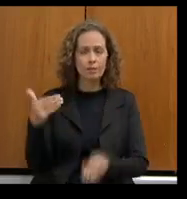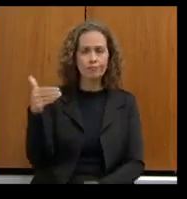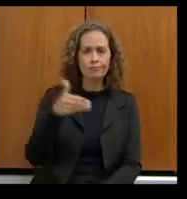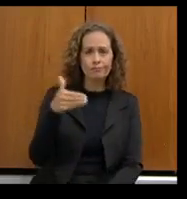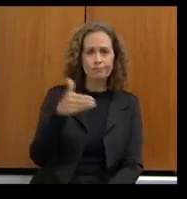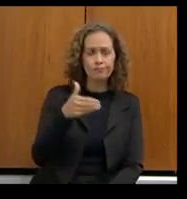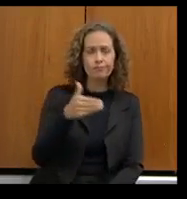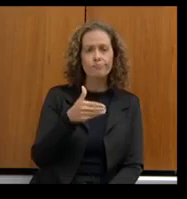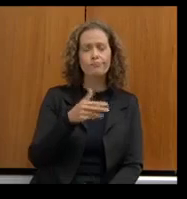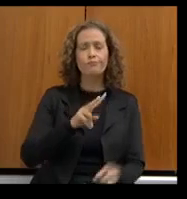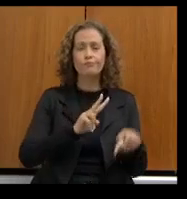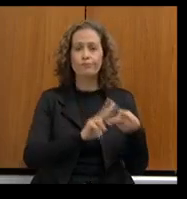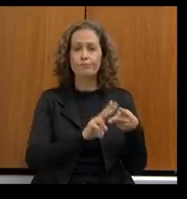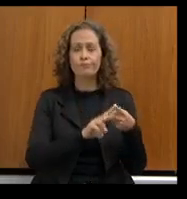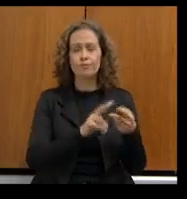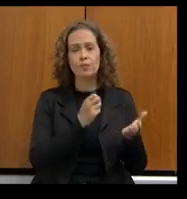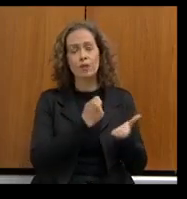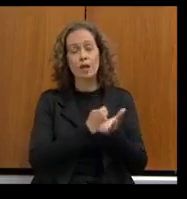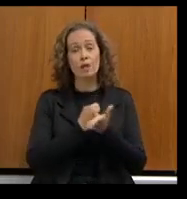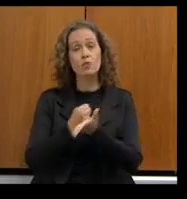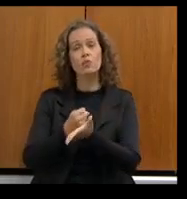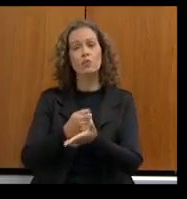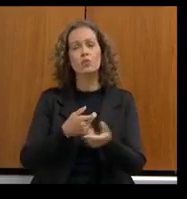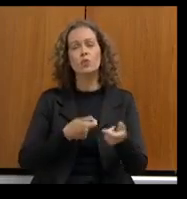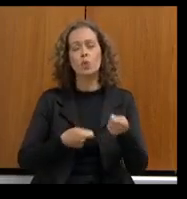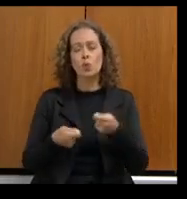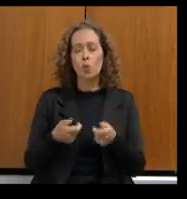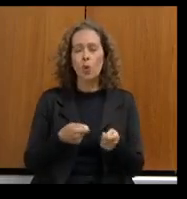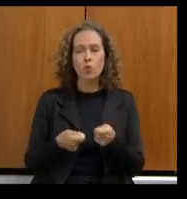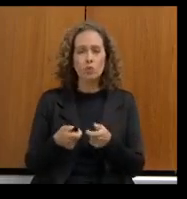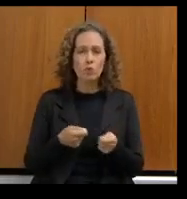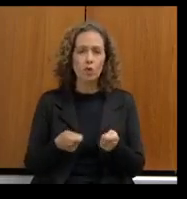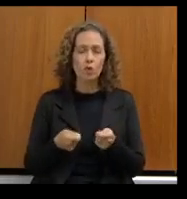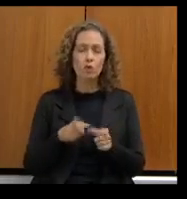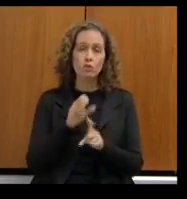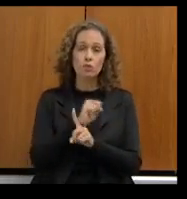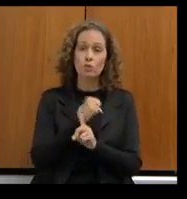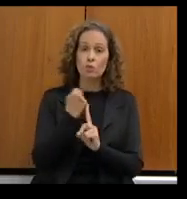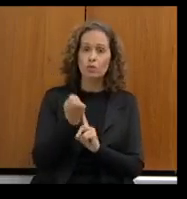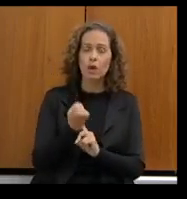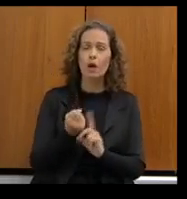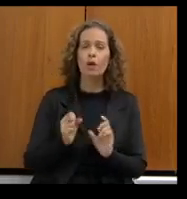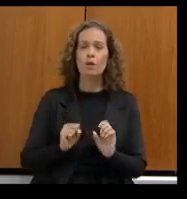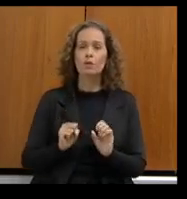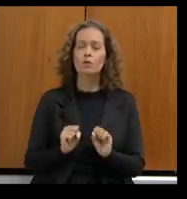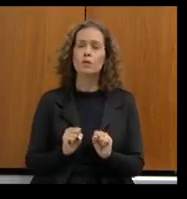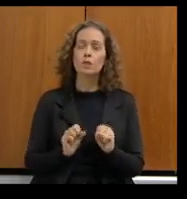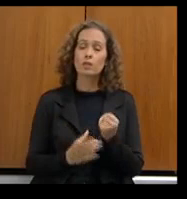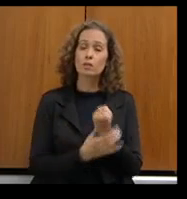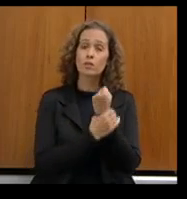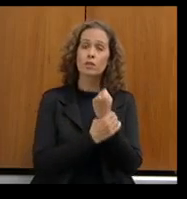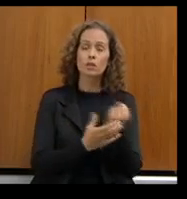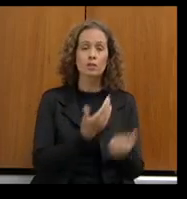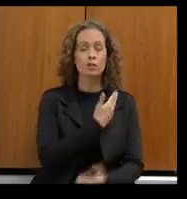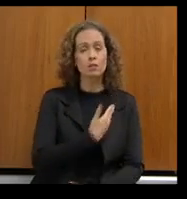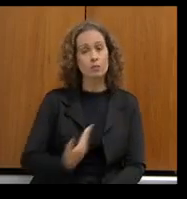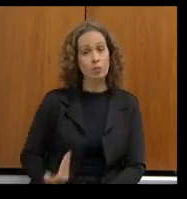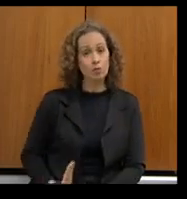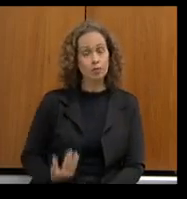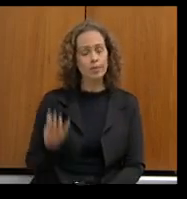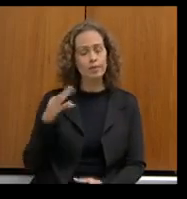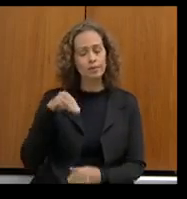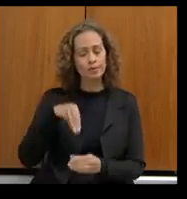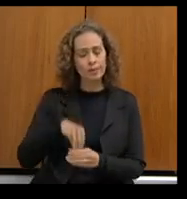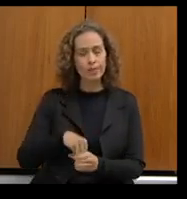junta nesse combate no controle social da Segurança Pública dentro ter opcional e